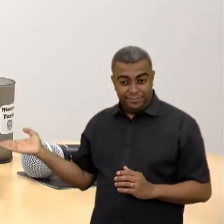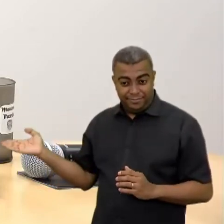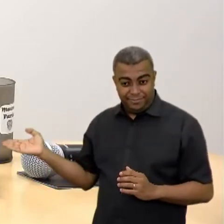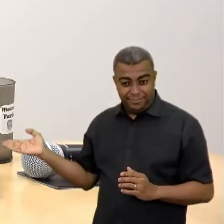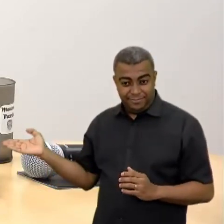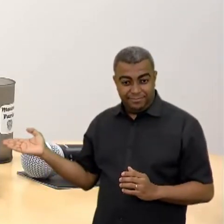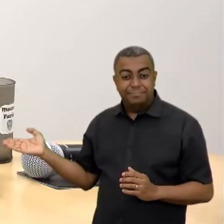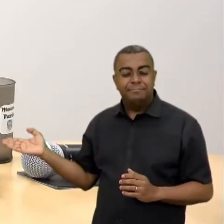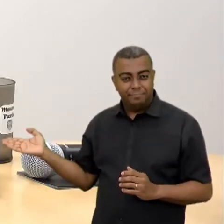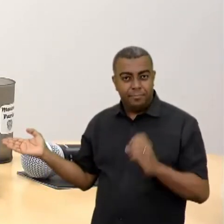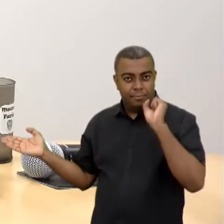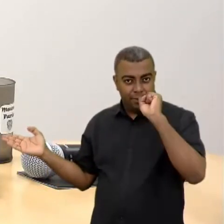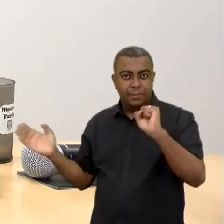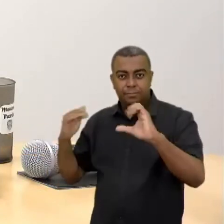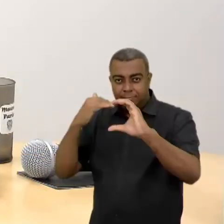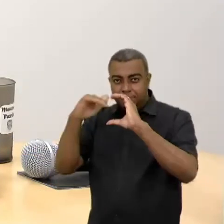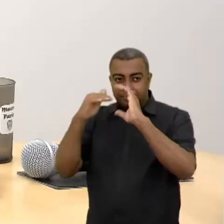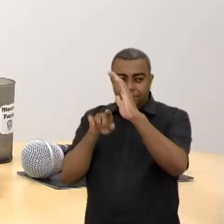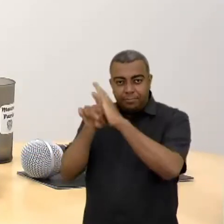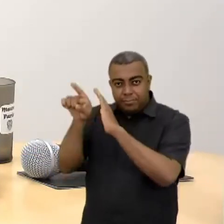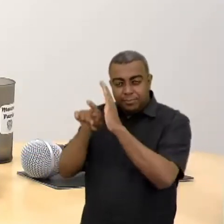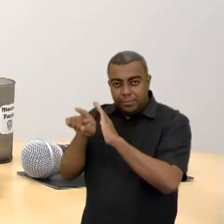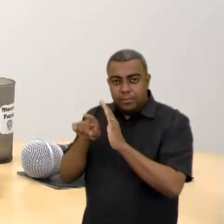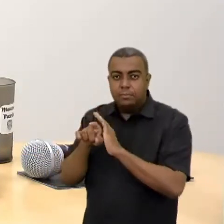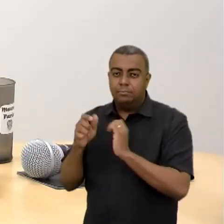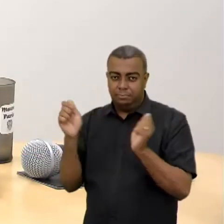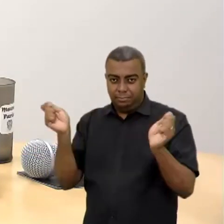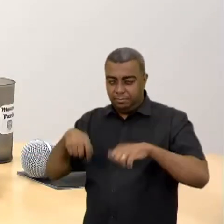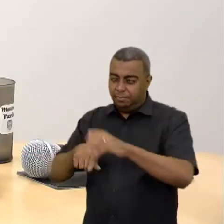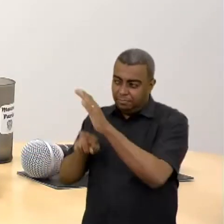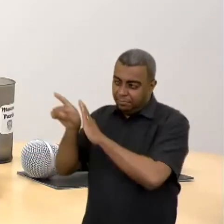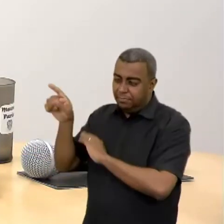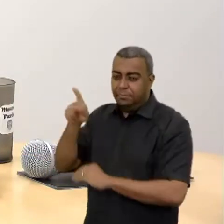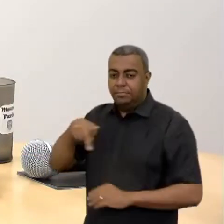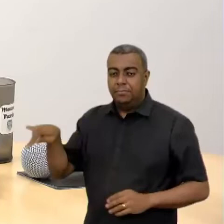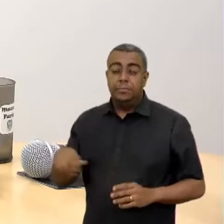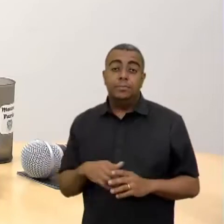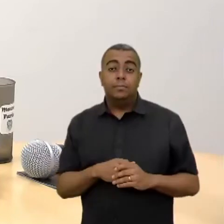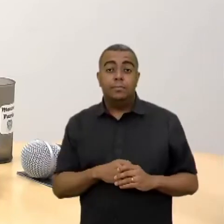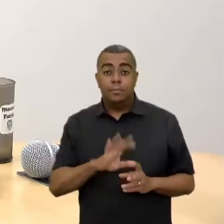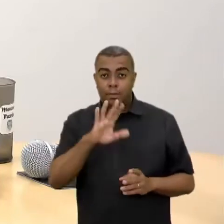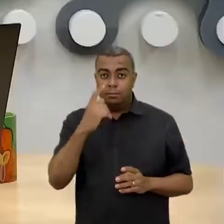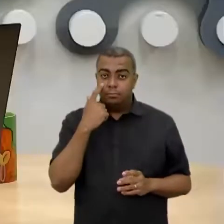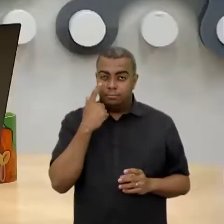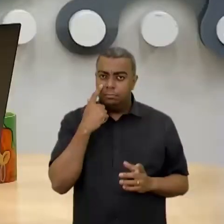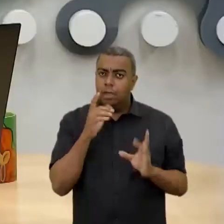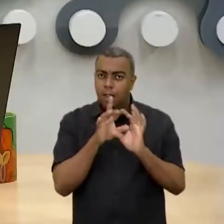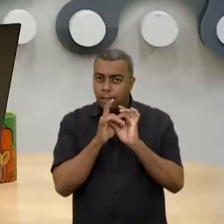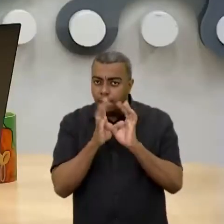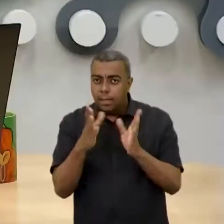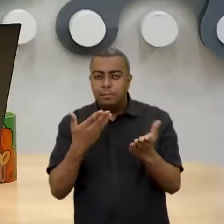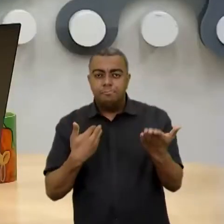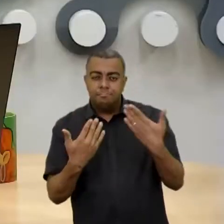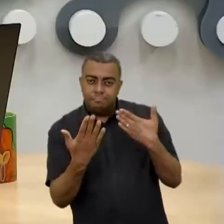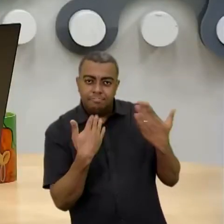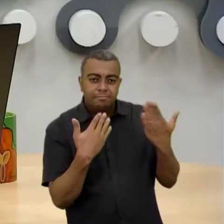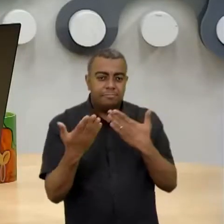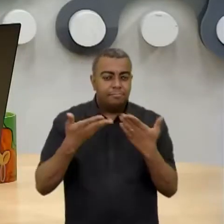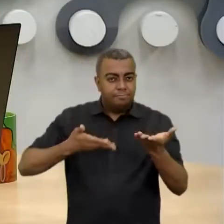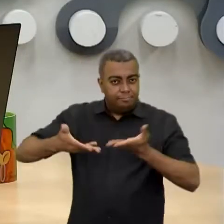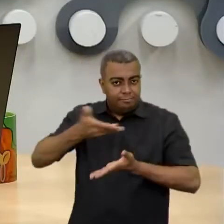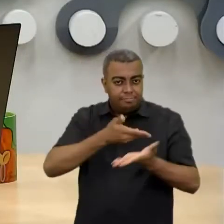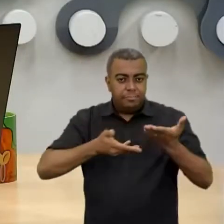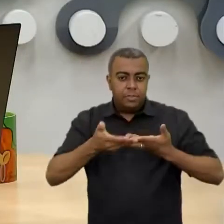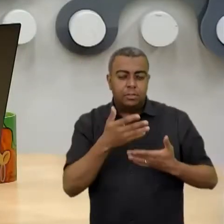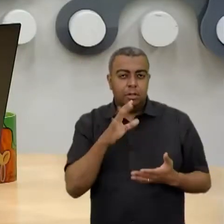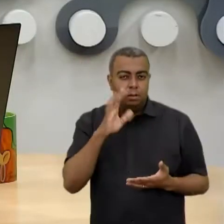@prof.maurofarias, pode mandar, que aí eu já passo aqui para Pro também. Que legal. Então, olha só, vão ficando à vontade para participar. Eu vou colocar